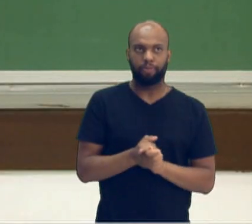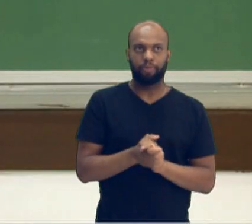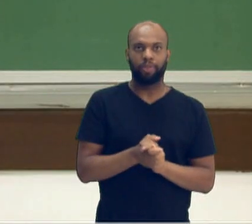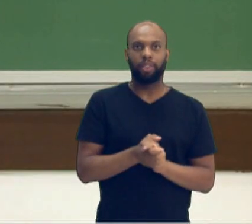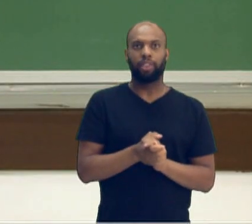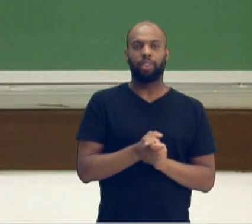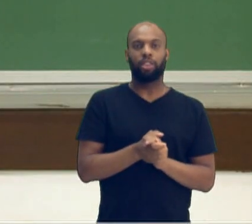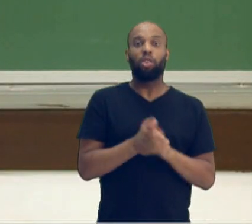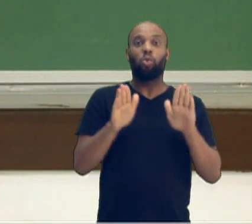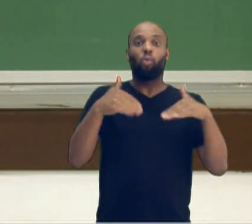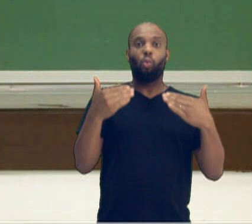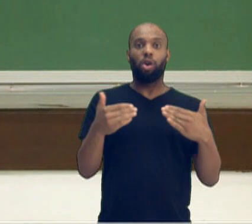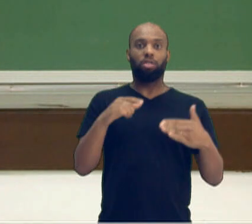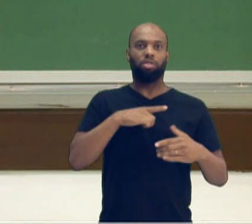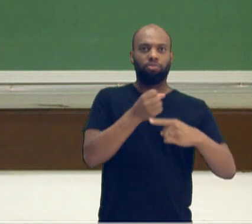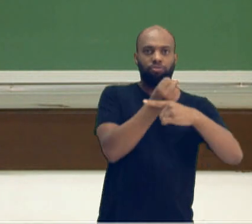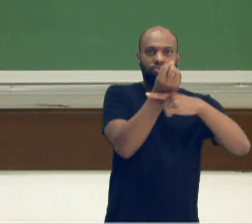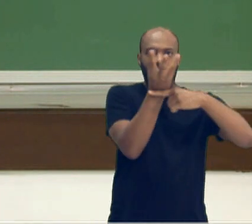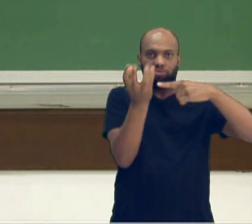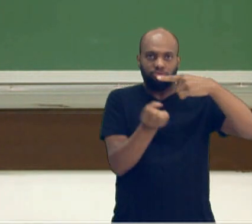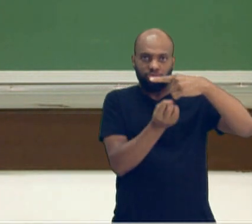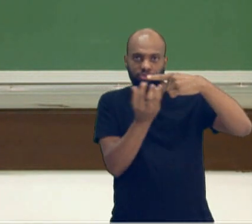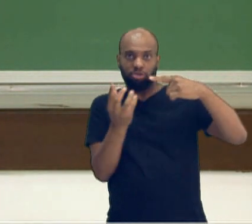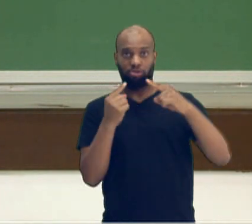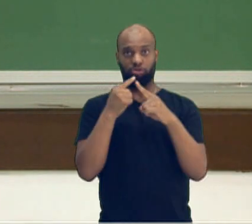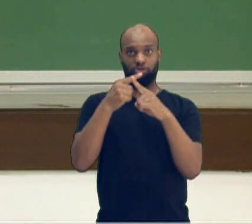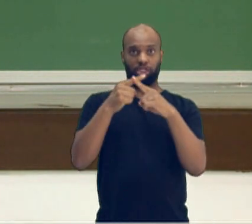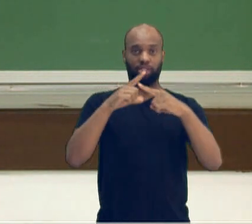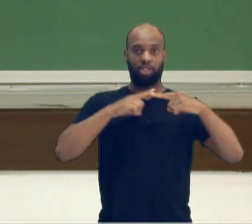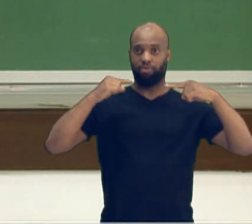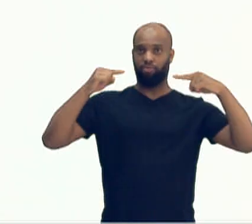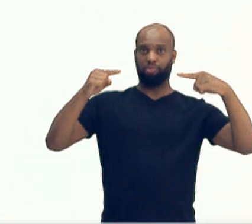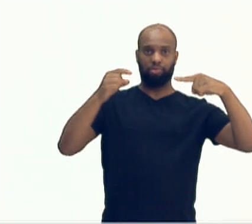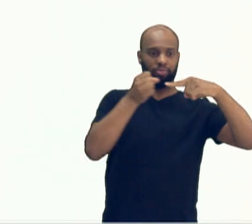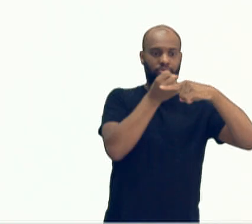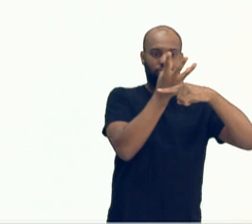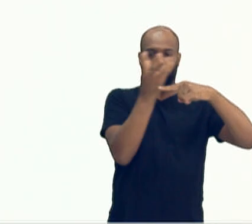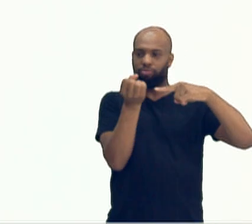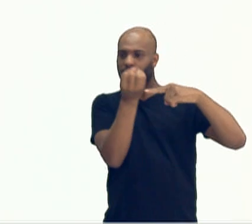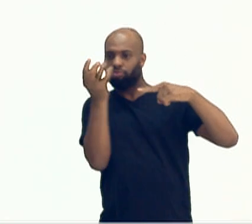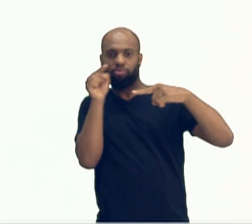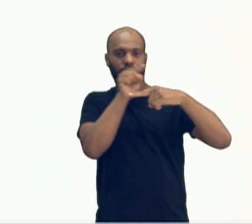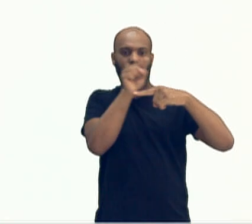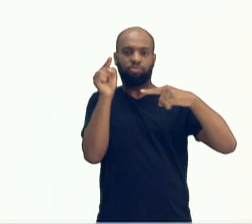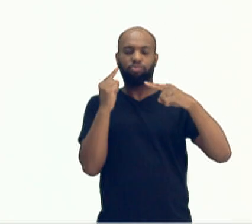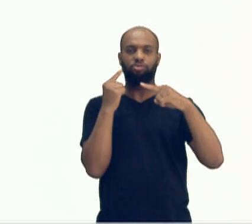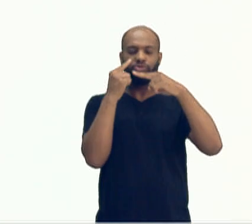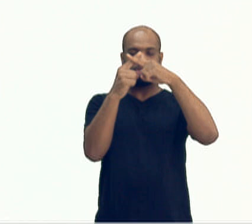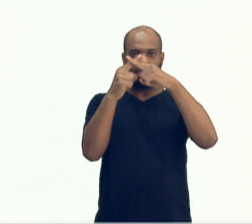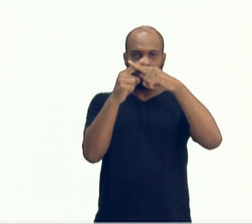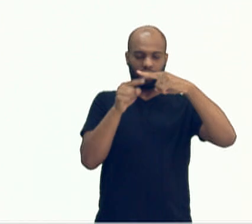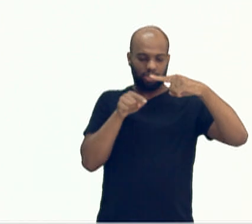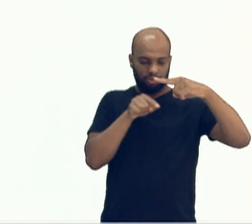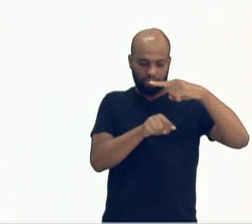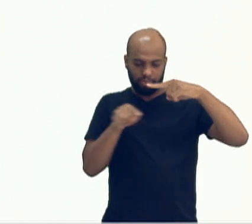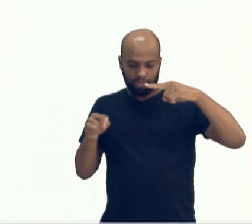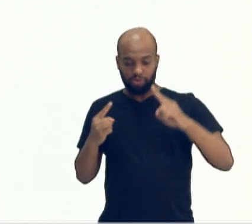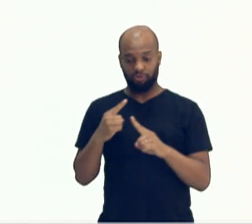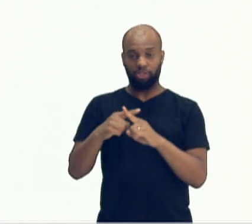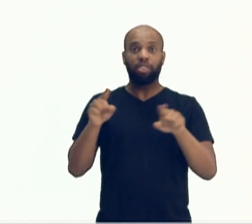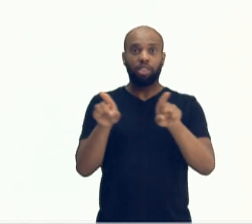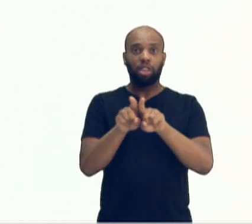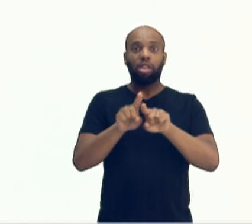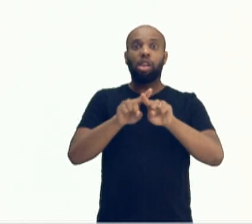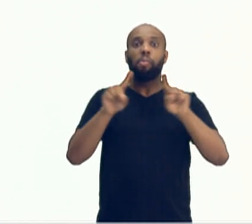Na multiplicação de fração, numerador com numerador, denominador com denominador. Só que agora a gente tem mais